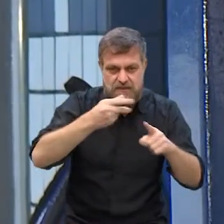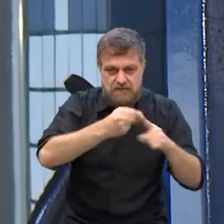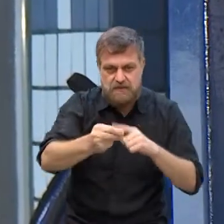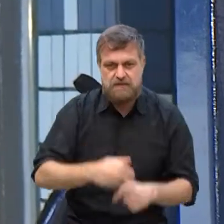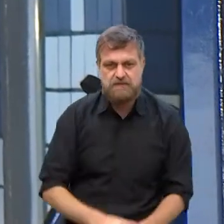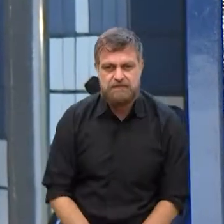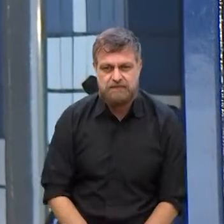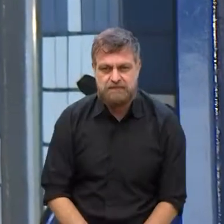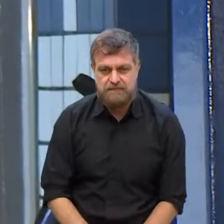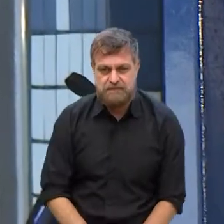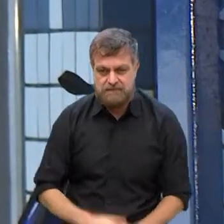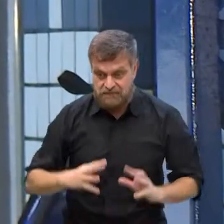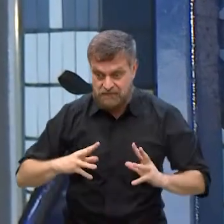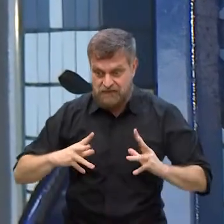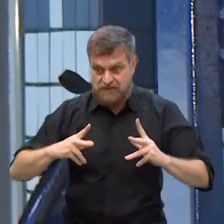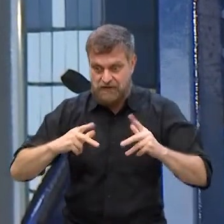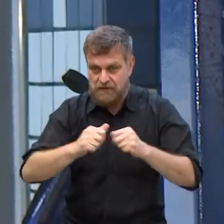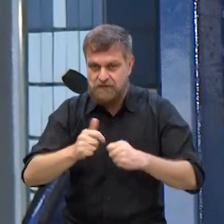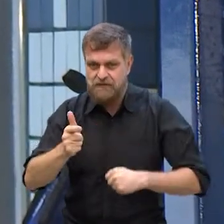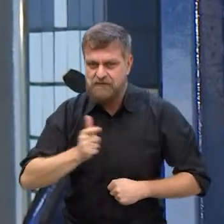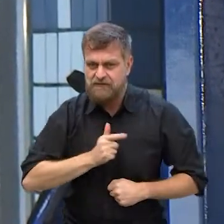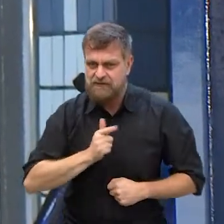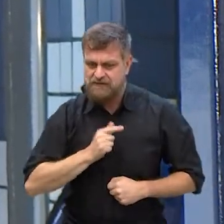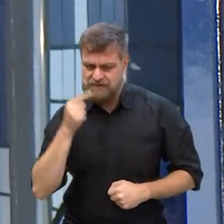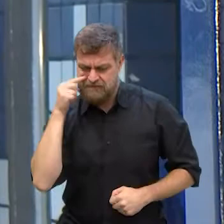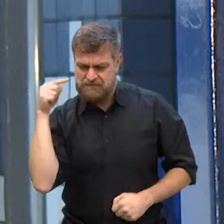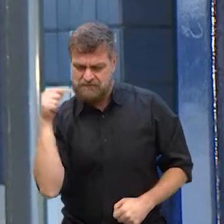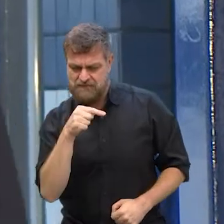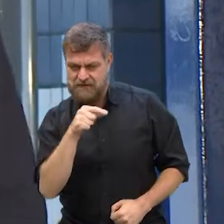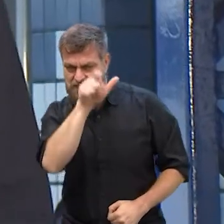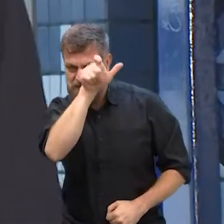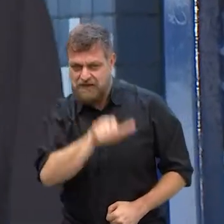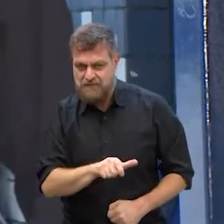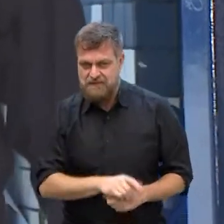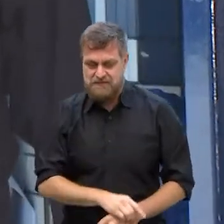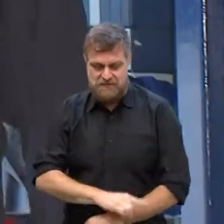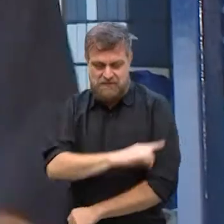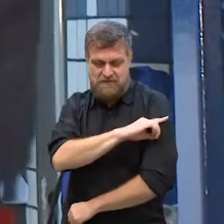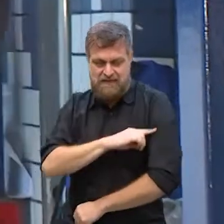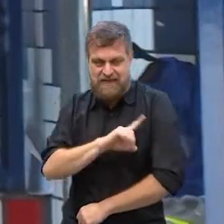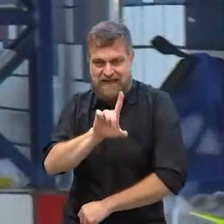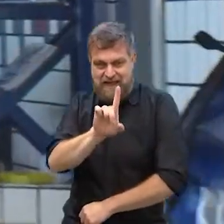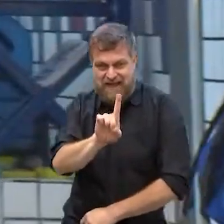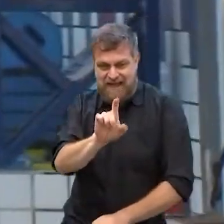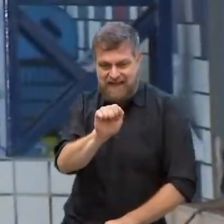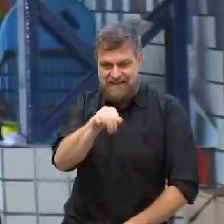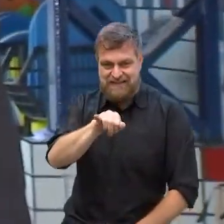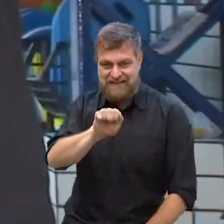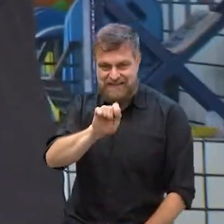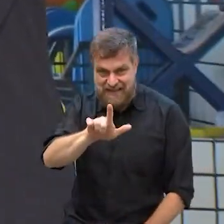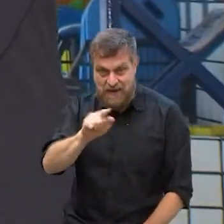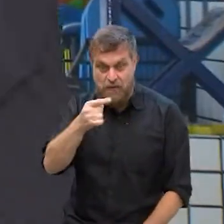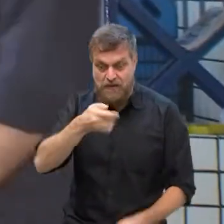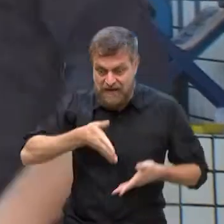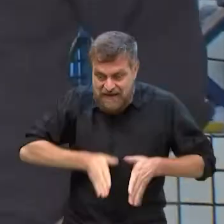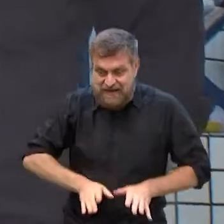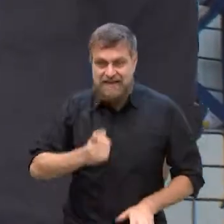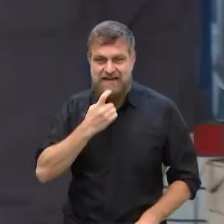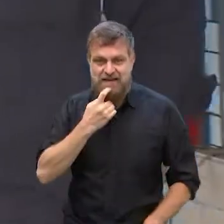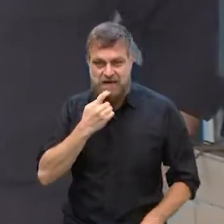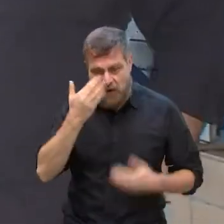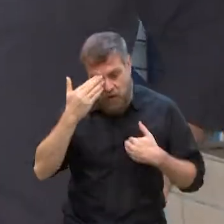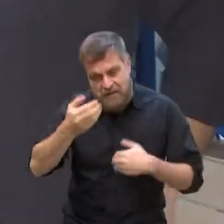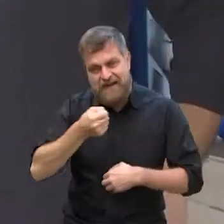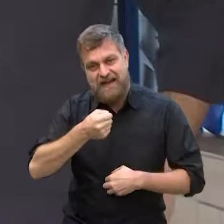E olha, tudo isso deve ter um custo, viu? Daniel Dias, campineiro, muito obrigado por ter aceito o convite para